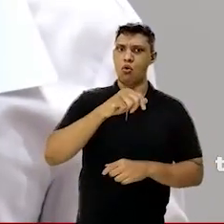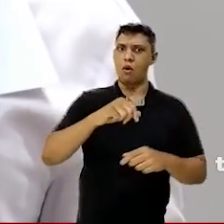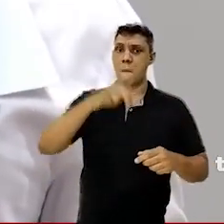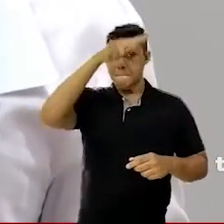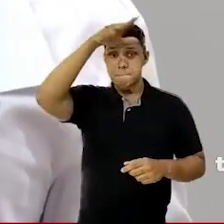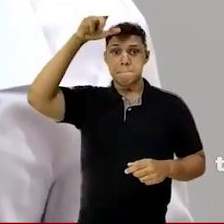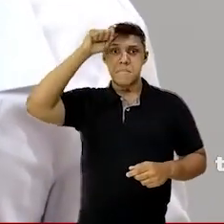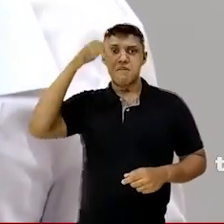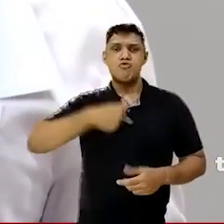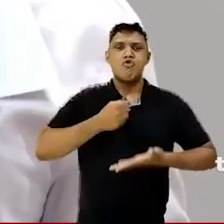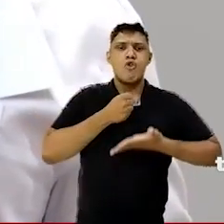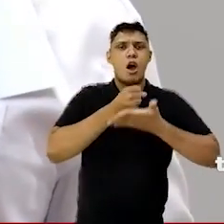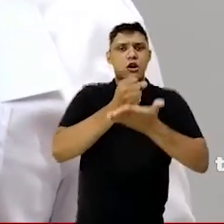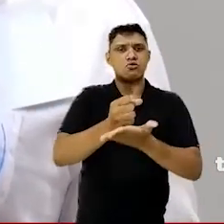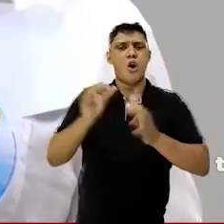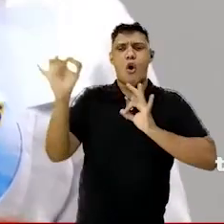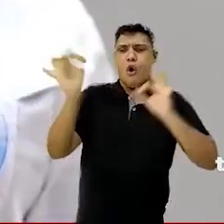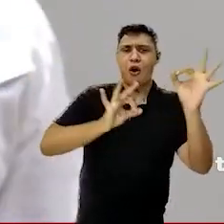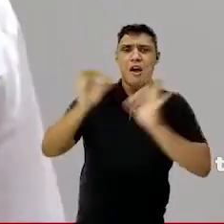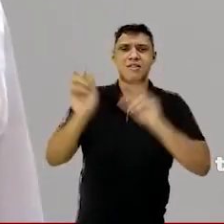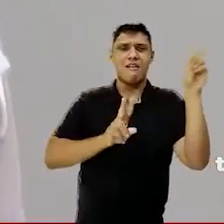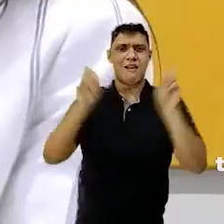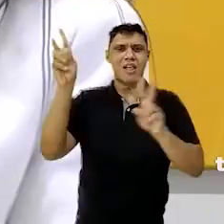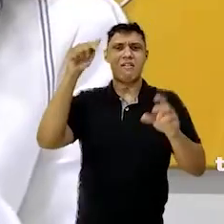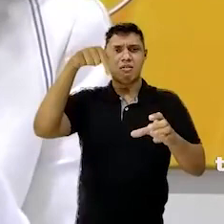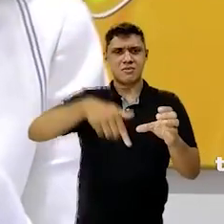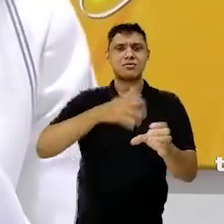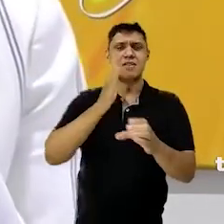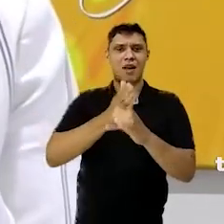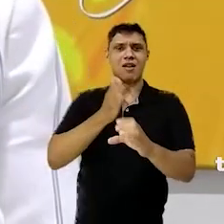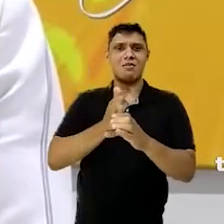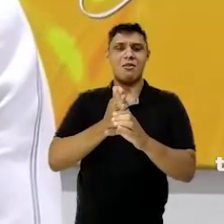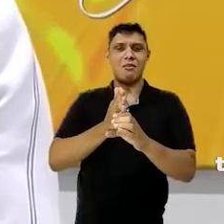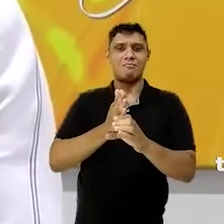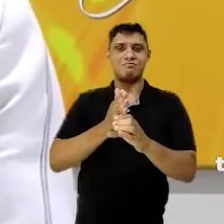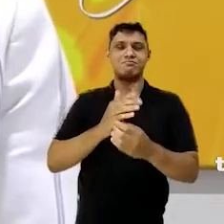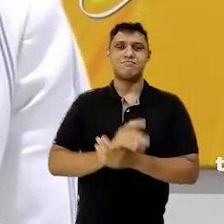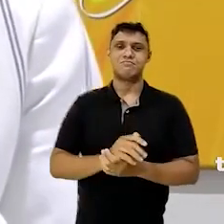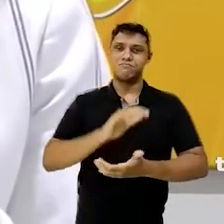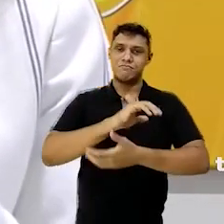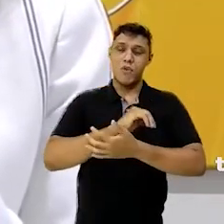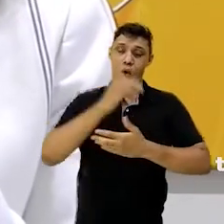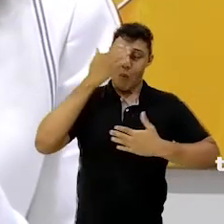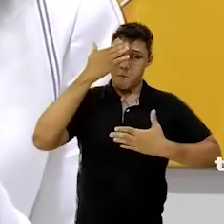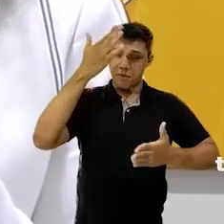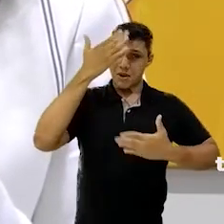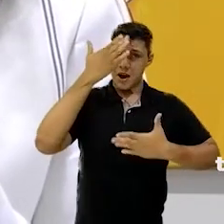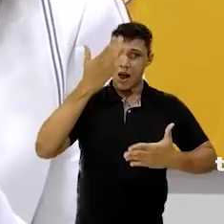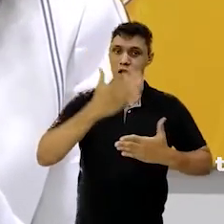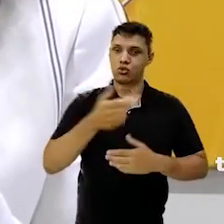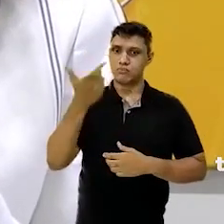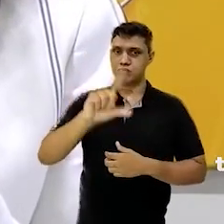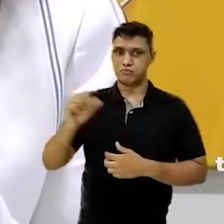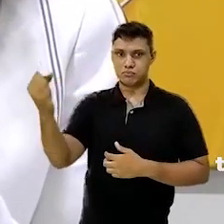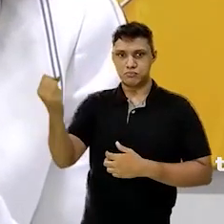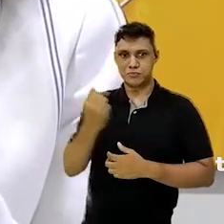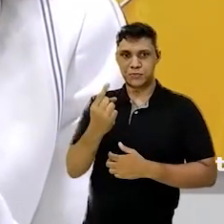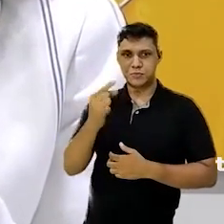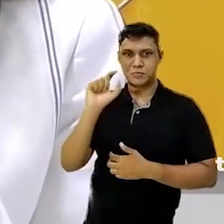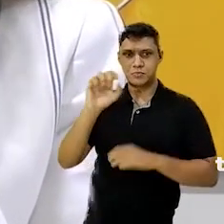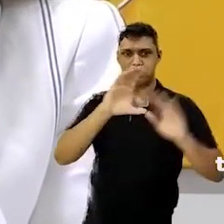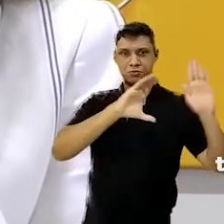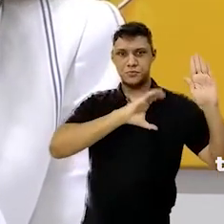séria, comprometida com o Caicó. Obrigada, candidato. O próximo candidato a trazer as suas considerações